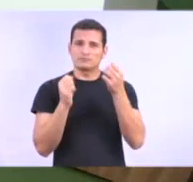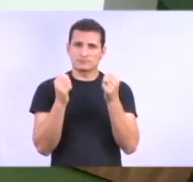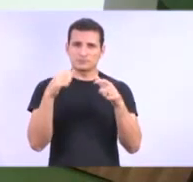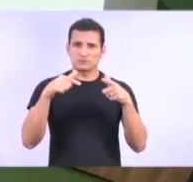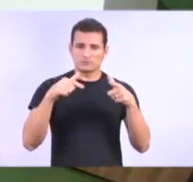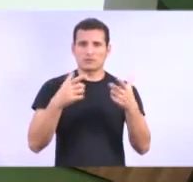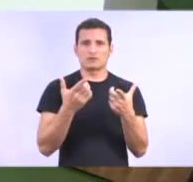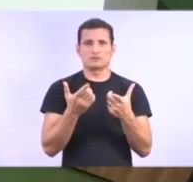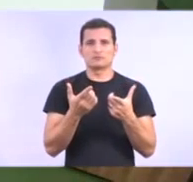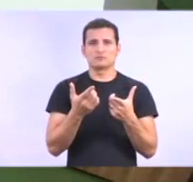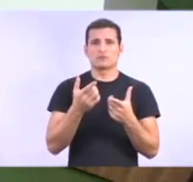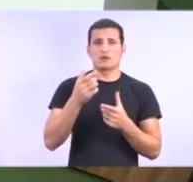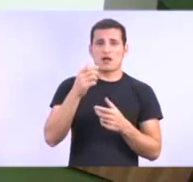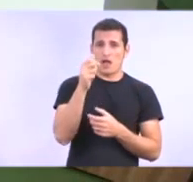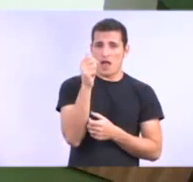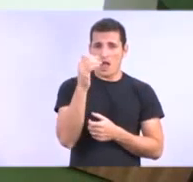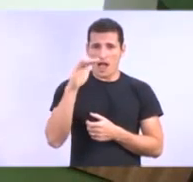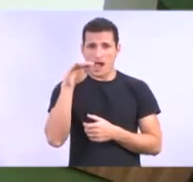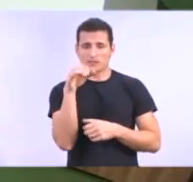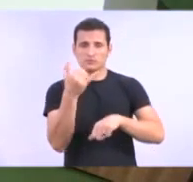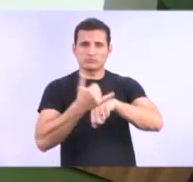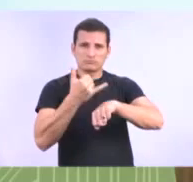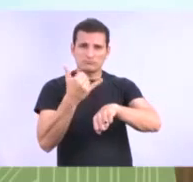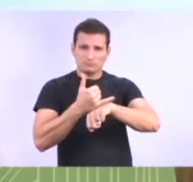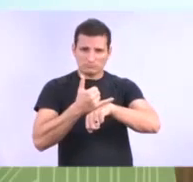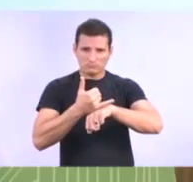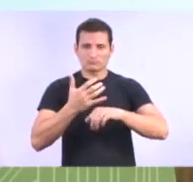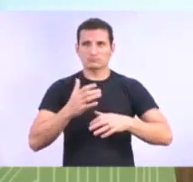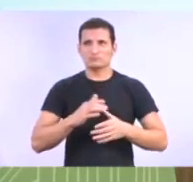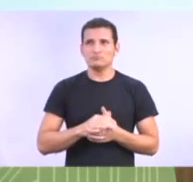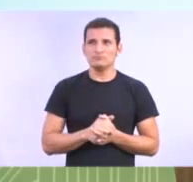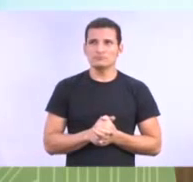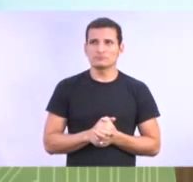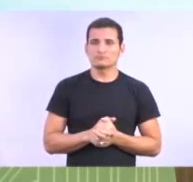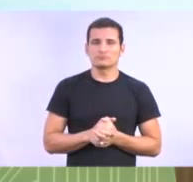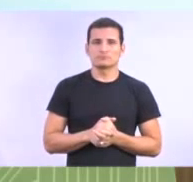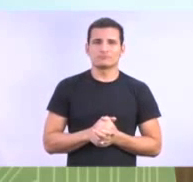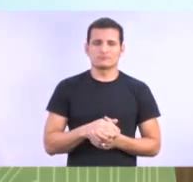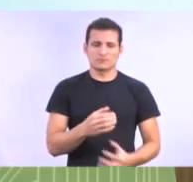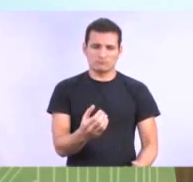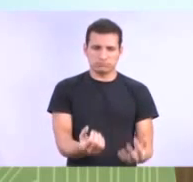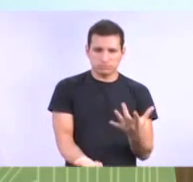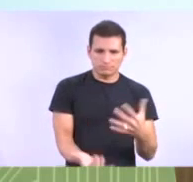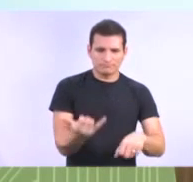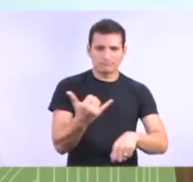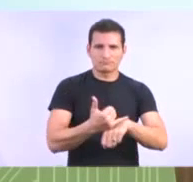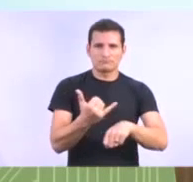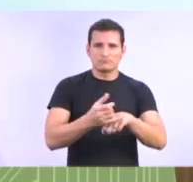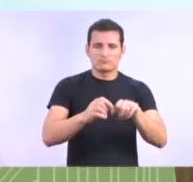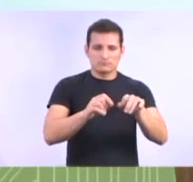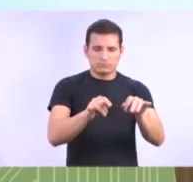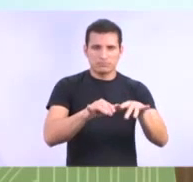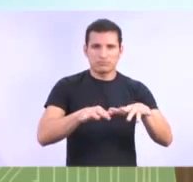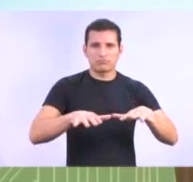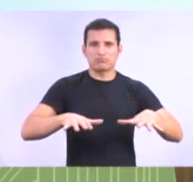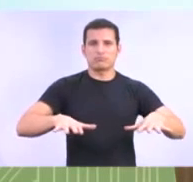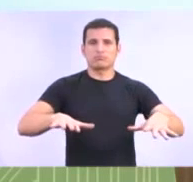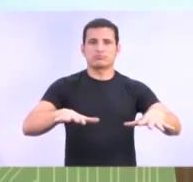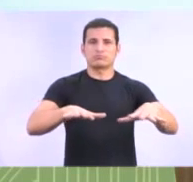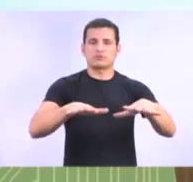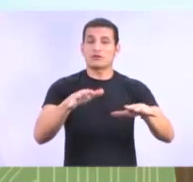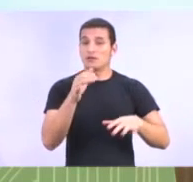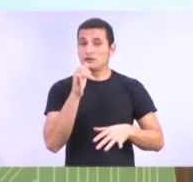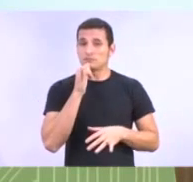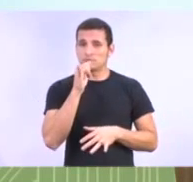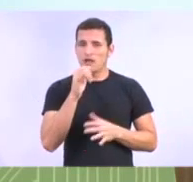ou seja, é metal derretido a milhares de graus Celsius. Imagina só se isso aí aconteceu